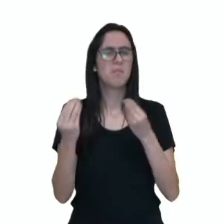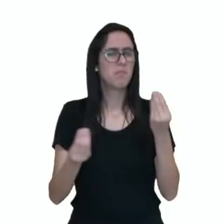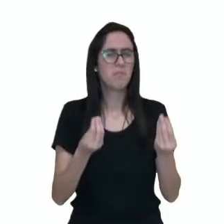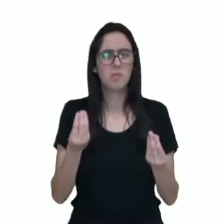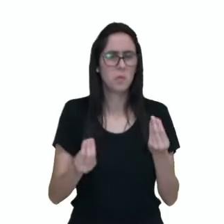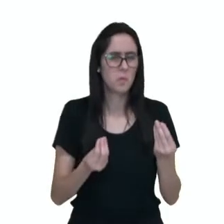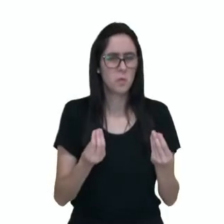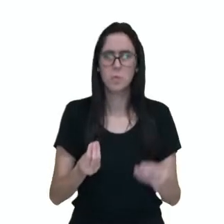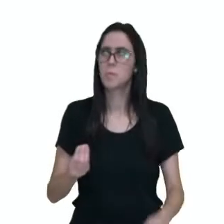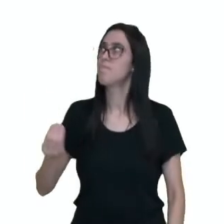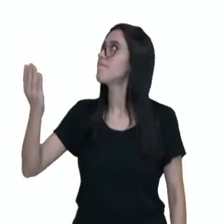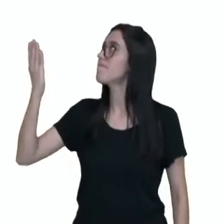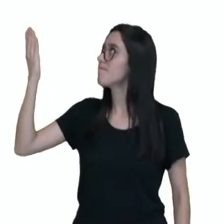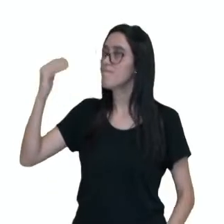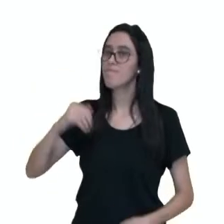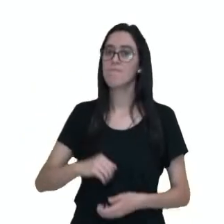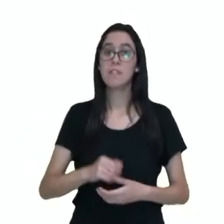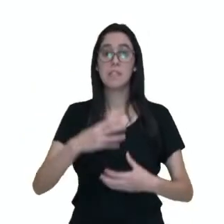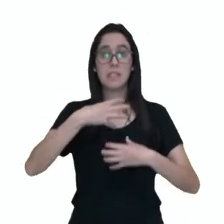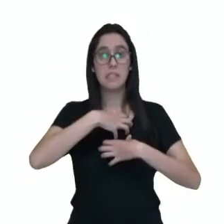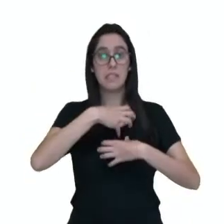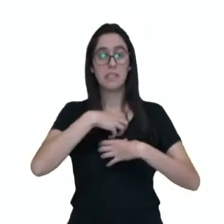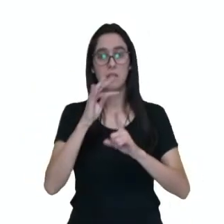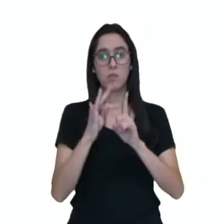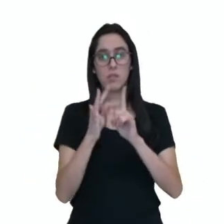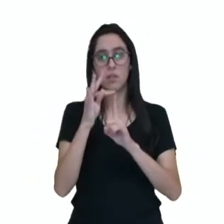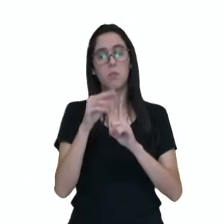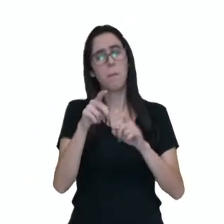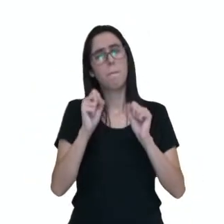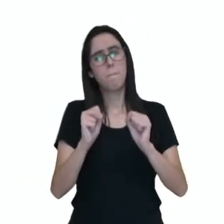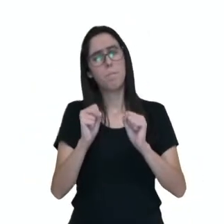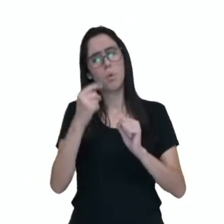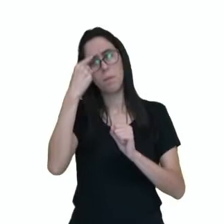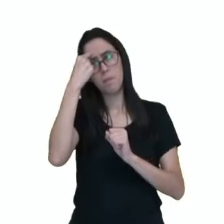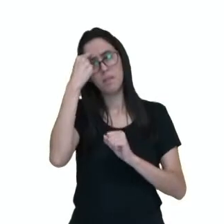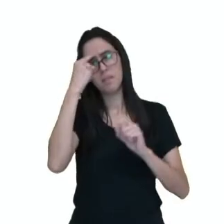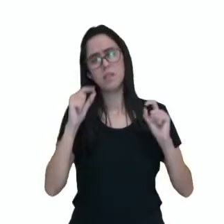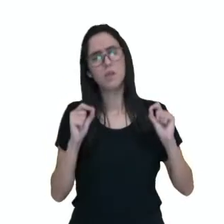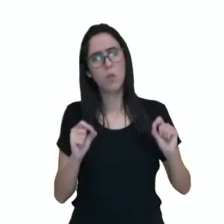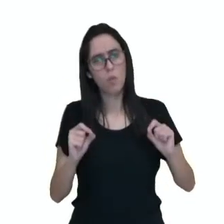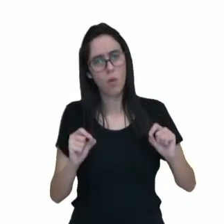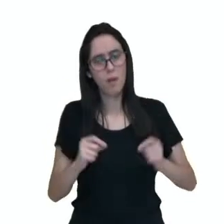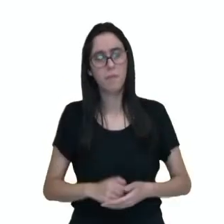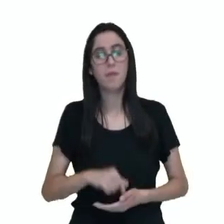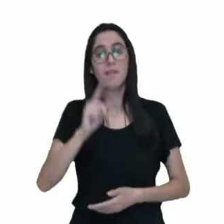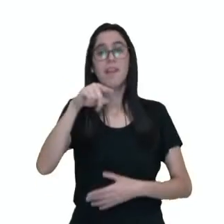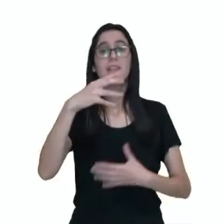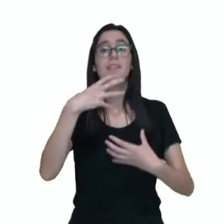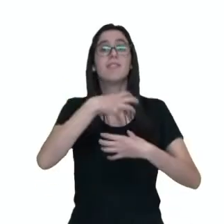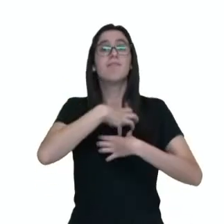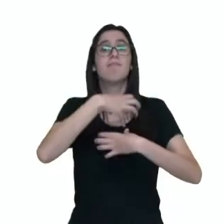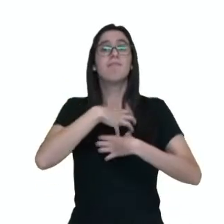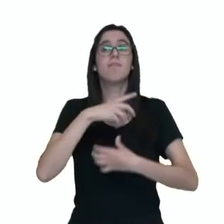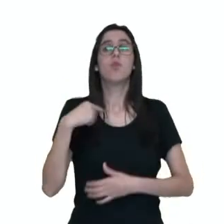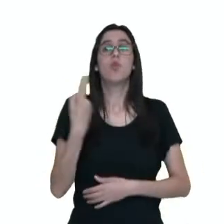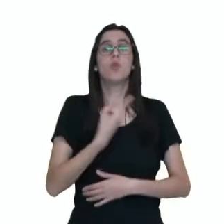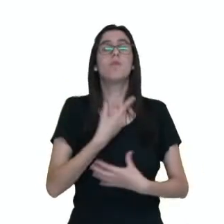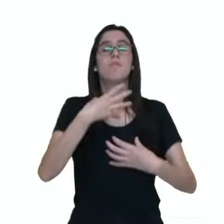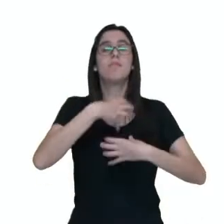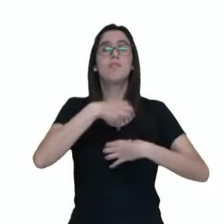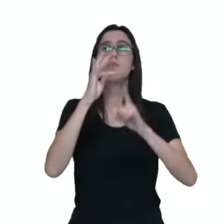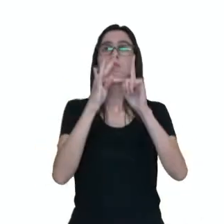sensação térmica. A sensação térmica, você pode pensar que é a sensação que nós sentimos com relação à